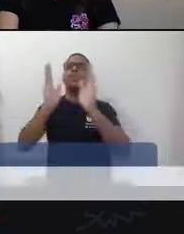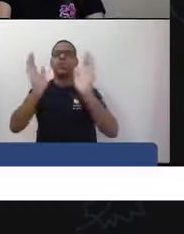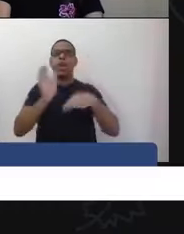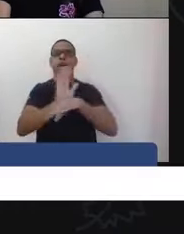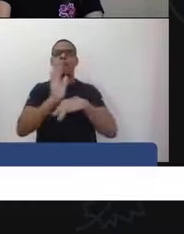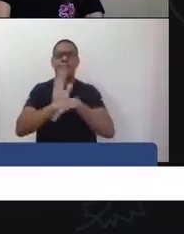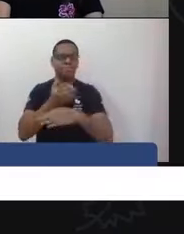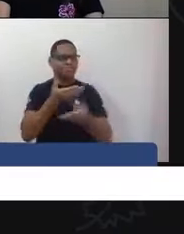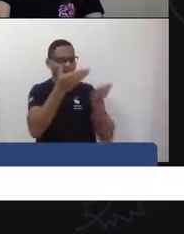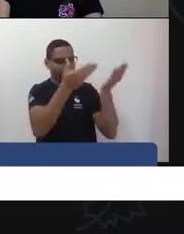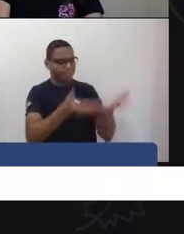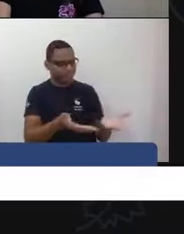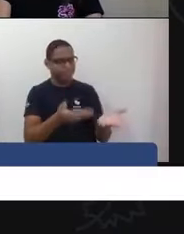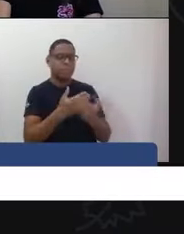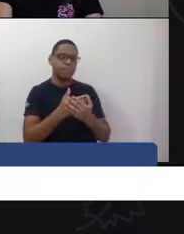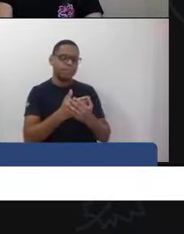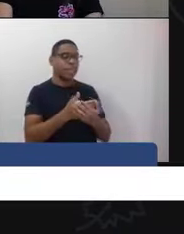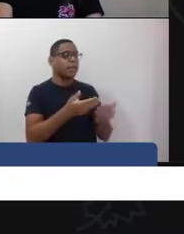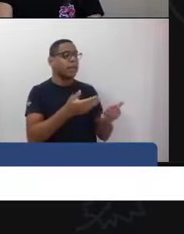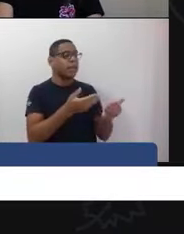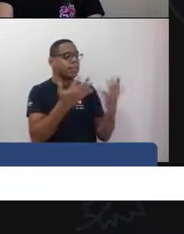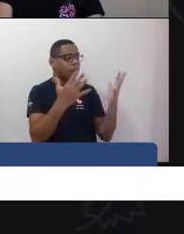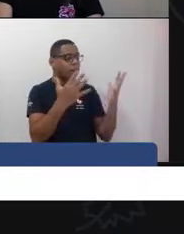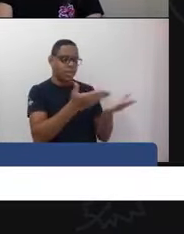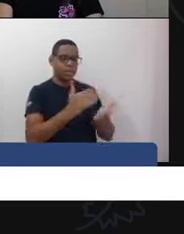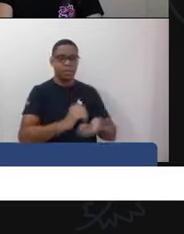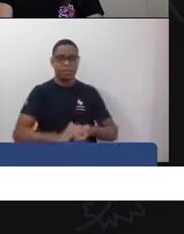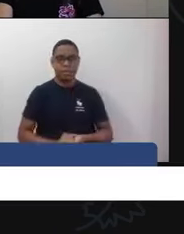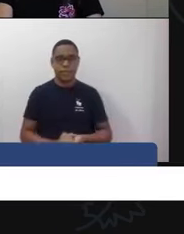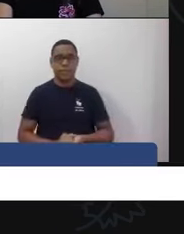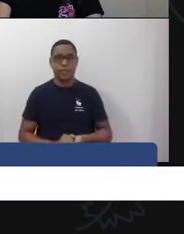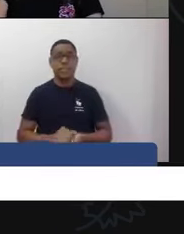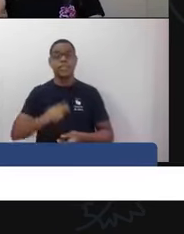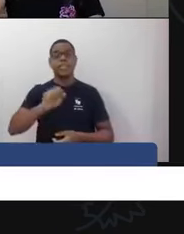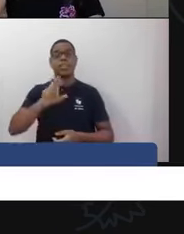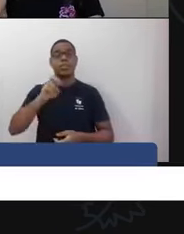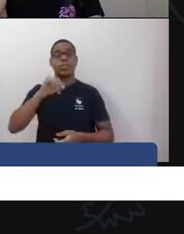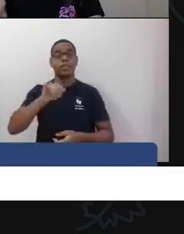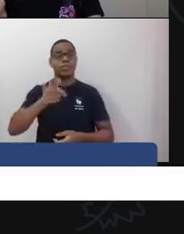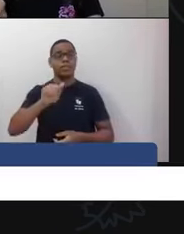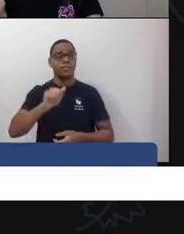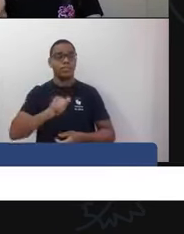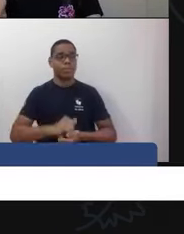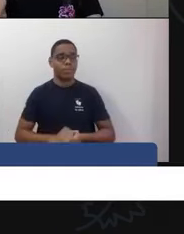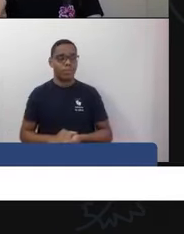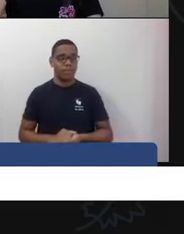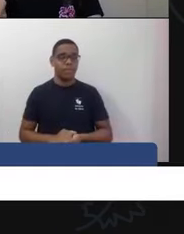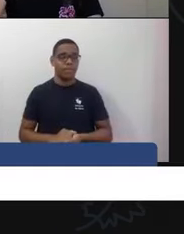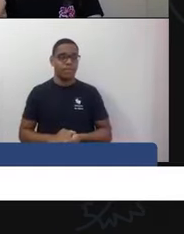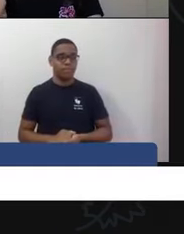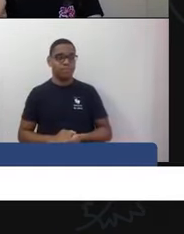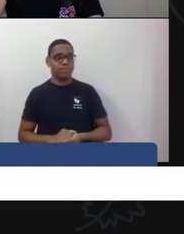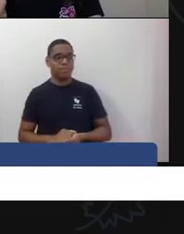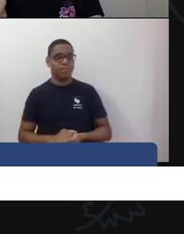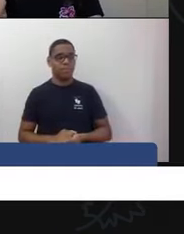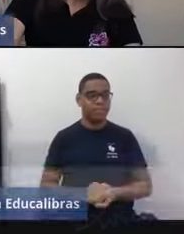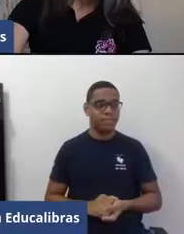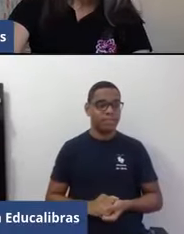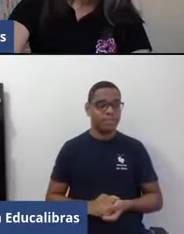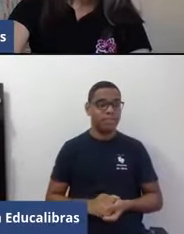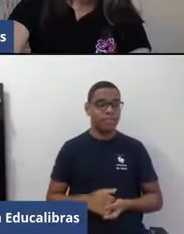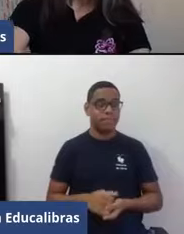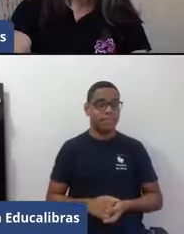pessoa que você é, viu? Parabéns. Gersonita, você começou... Gente, eu adoro. Foi desculpa, pode falar. Na minha